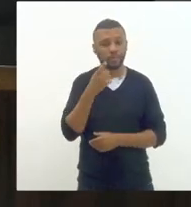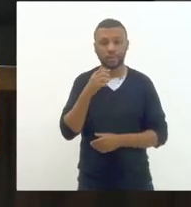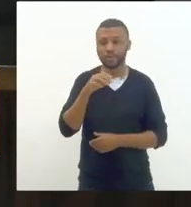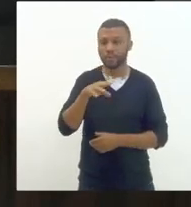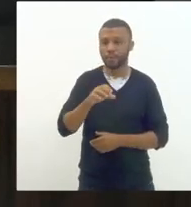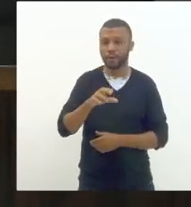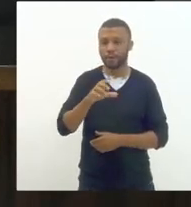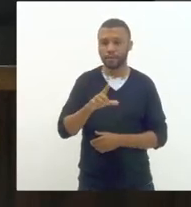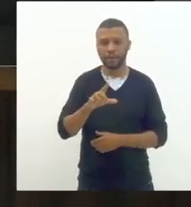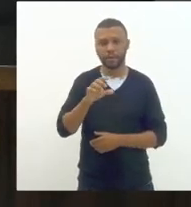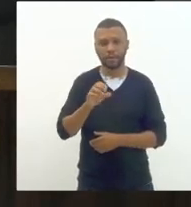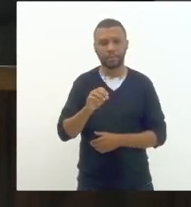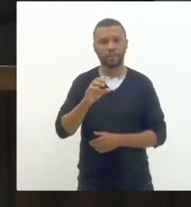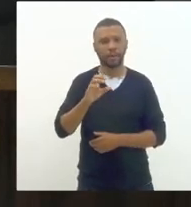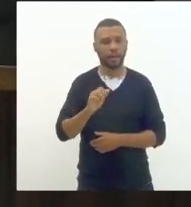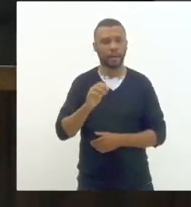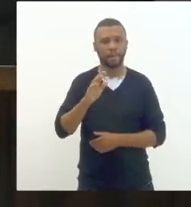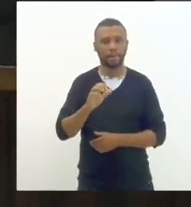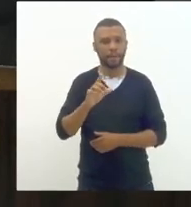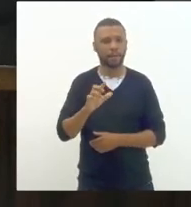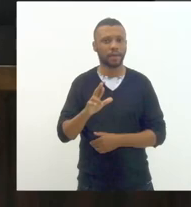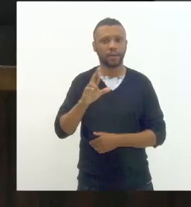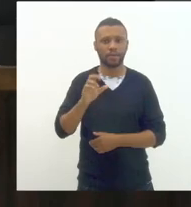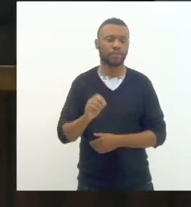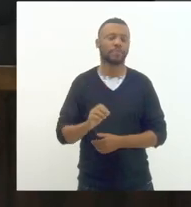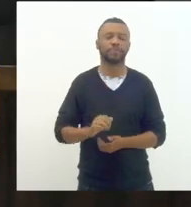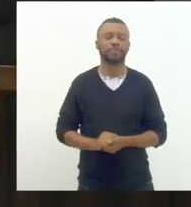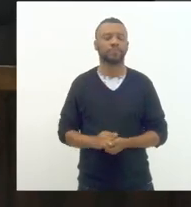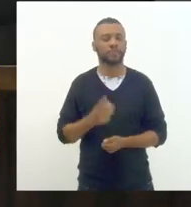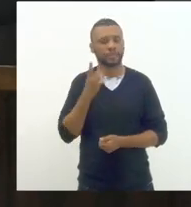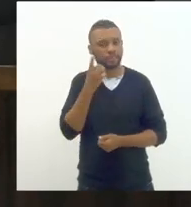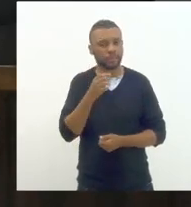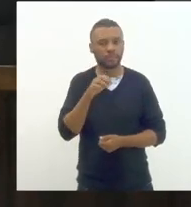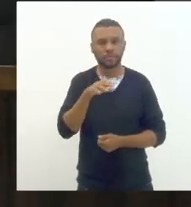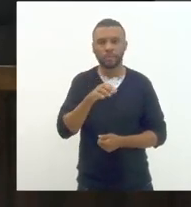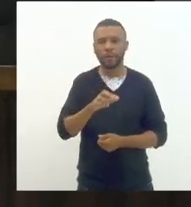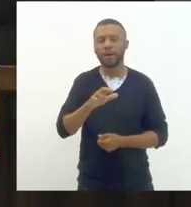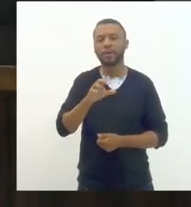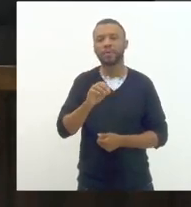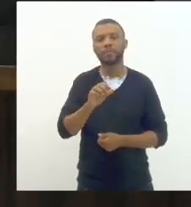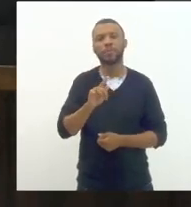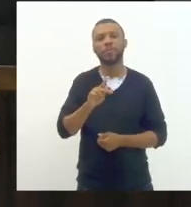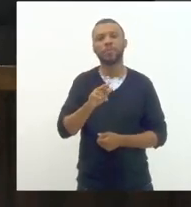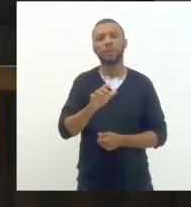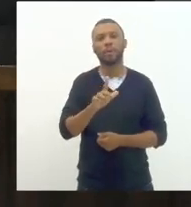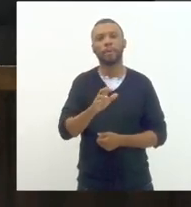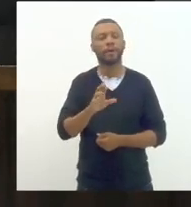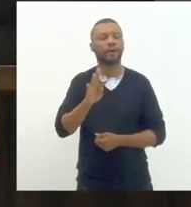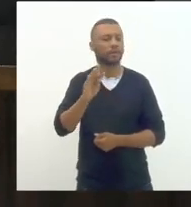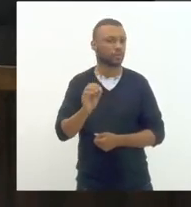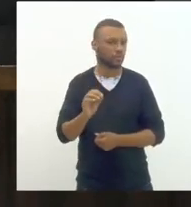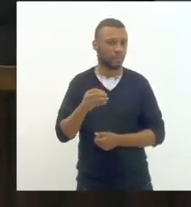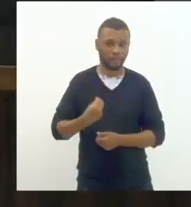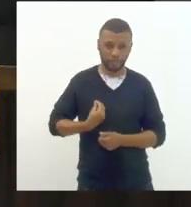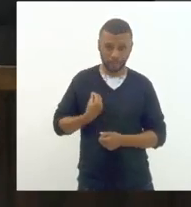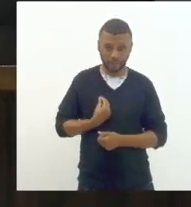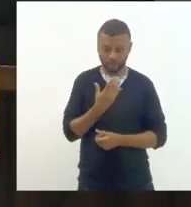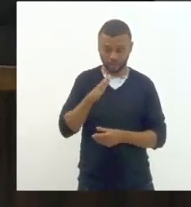Cabeleireiro. Deputado Marcelo Cabeleireiro. Deputado Márcio Gualberto, presente, vai votar.